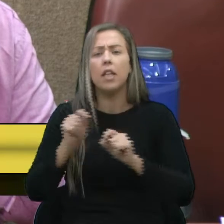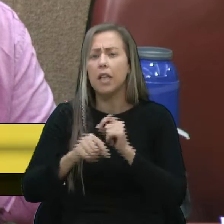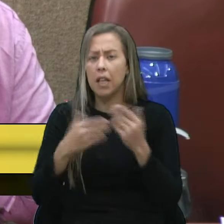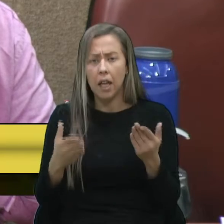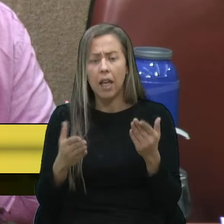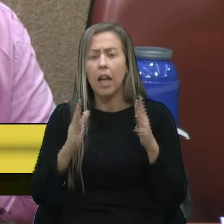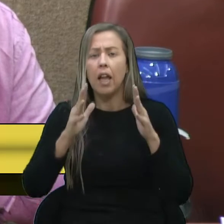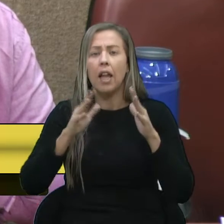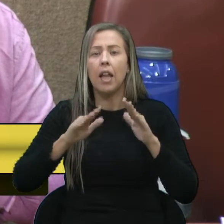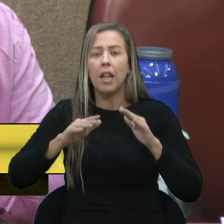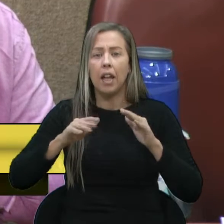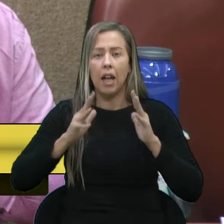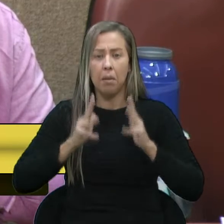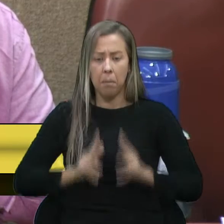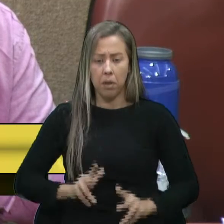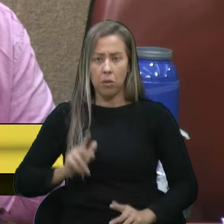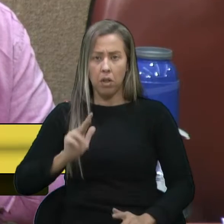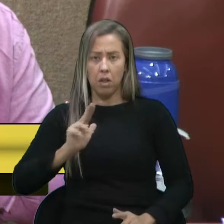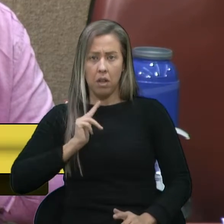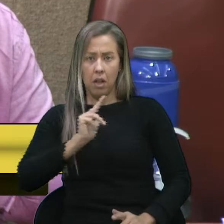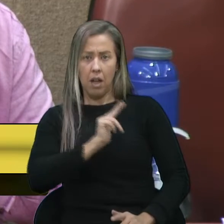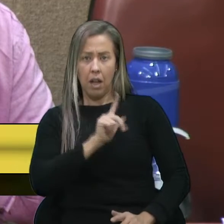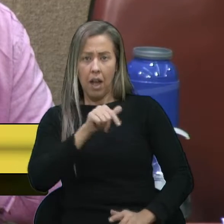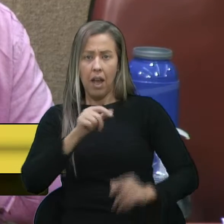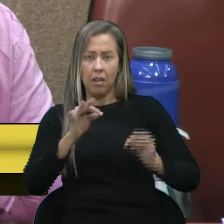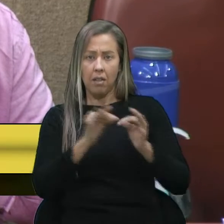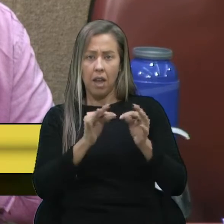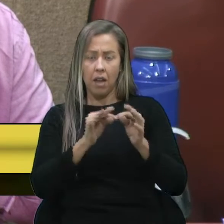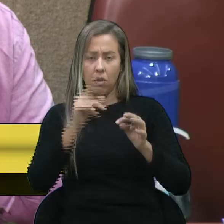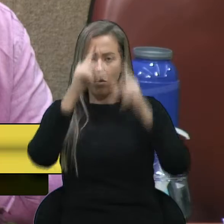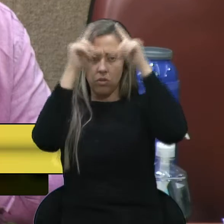está limpando os pacientes na UTI são os auxiliares de enfermagem.